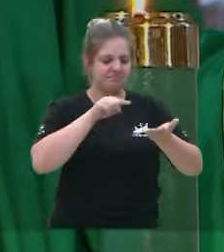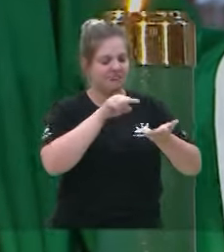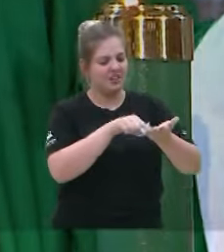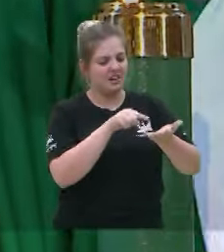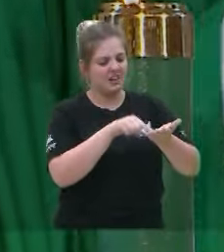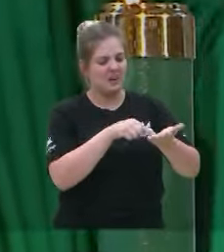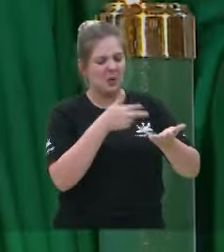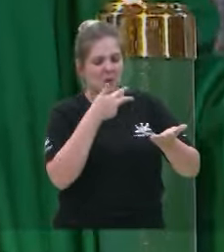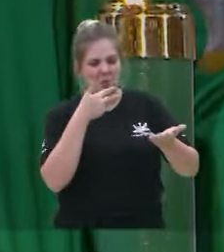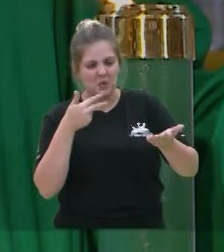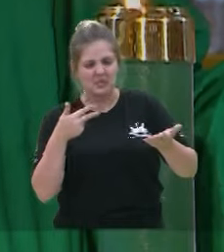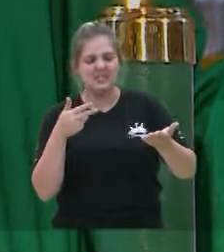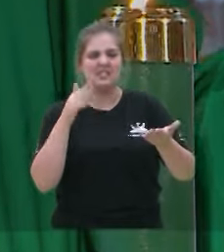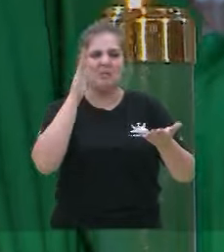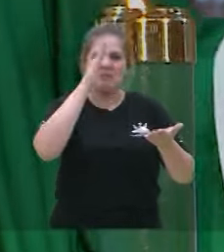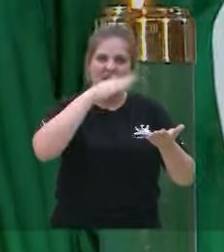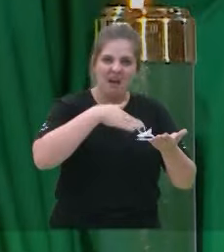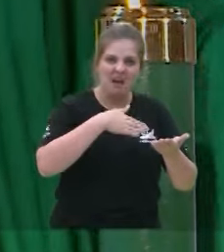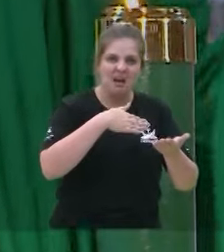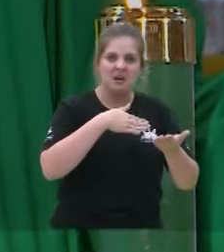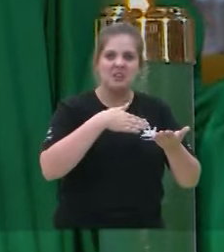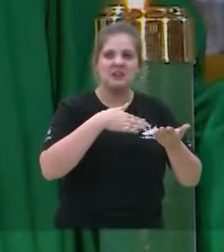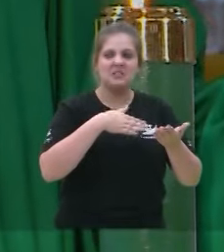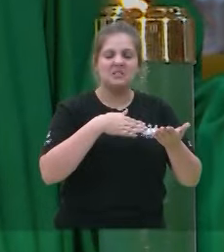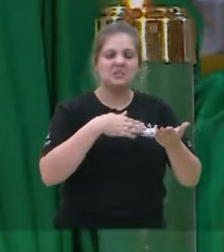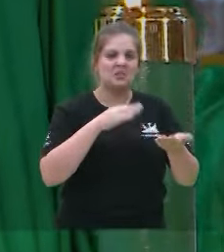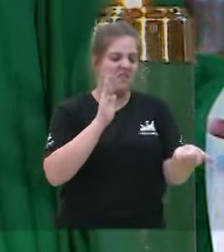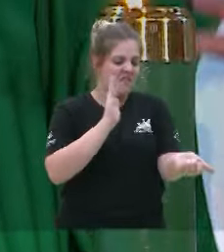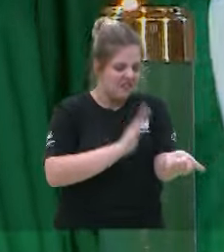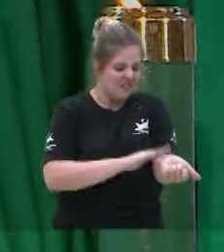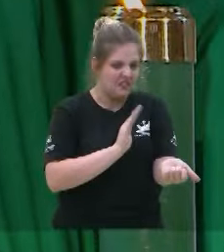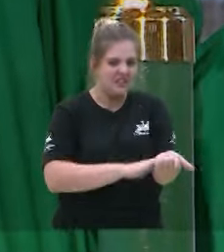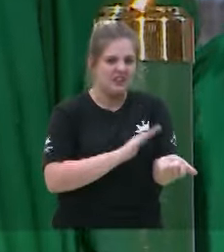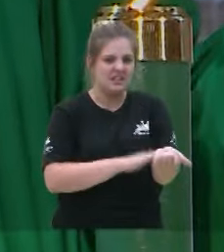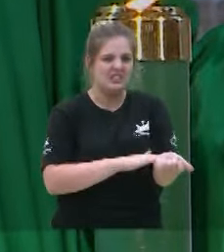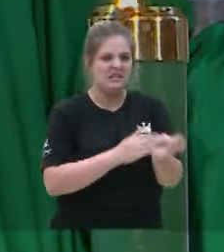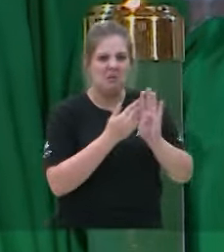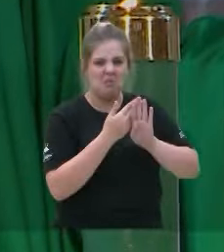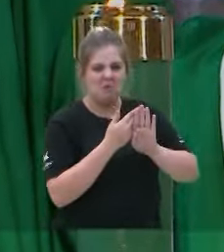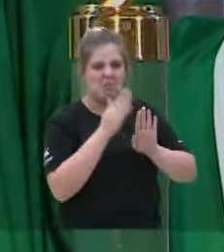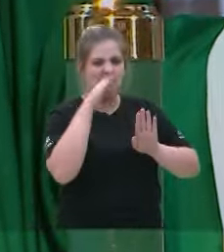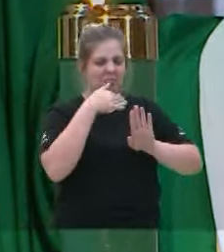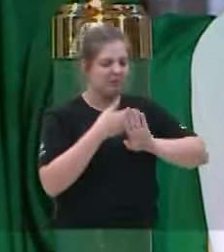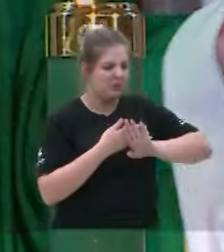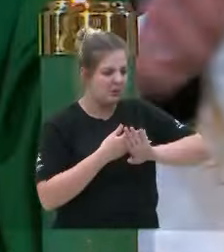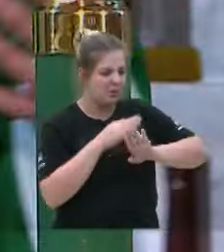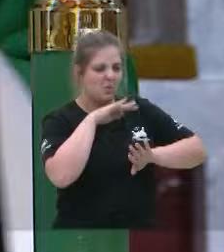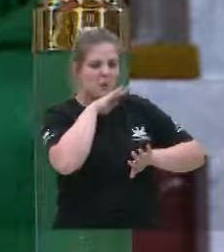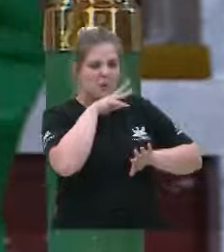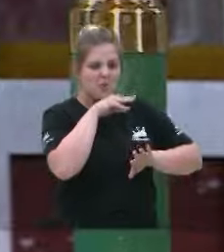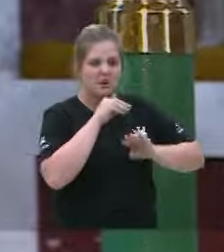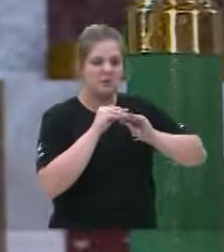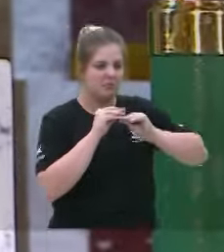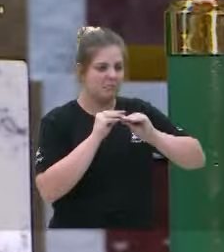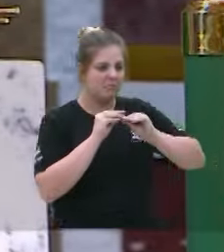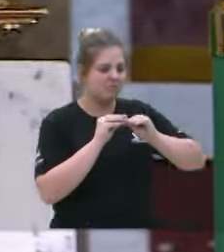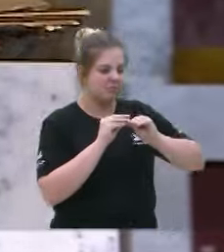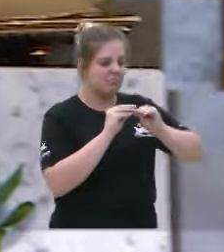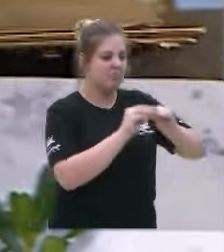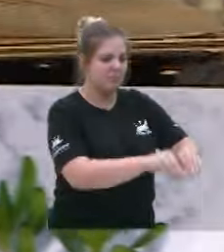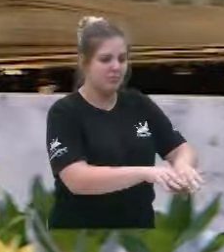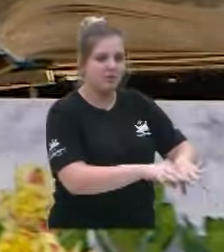hábitos costumes vícios que não prestam para